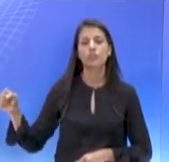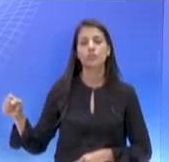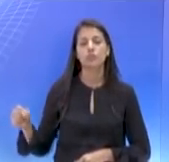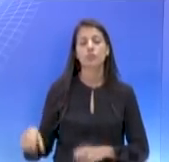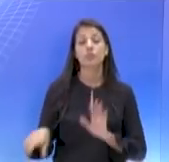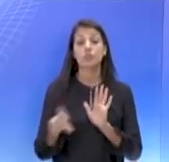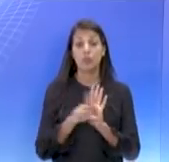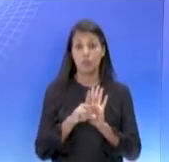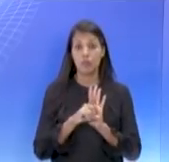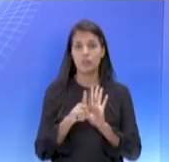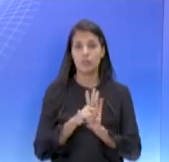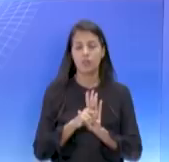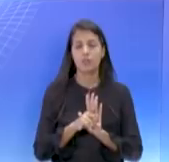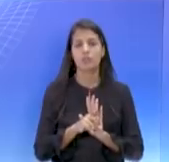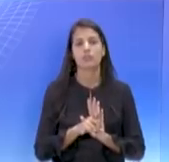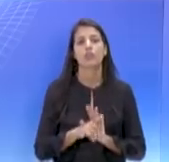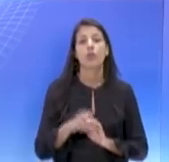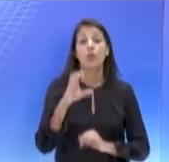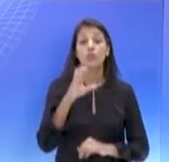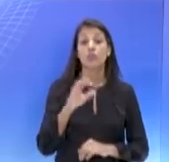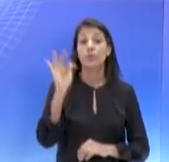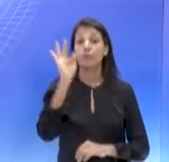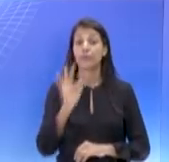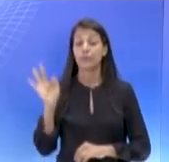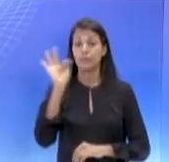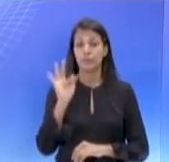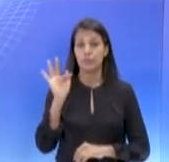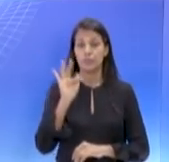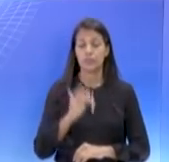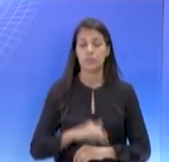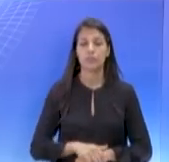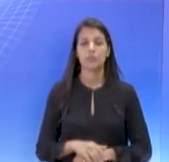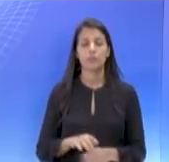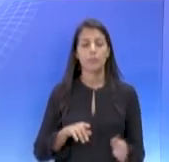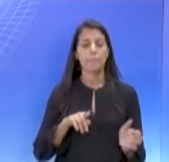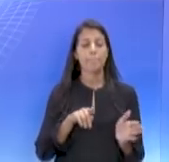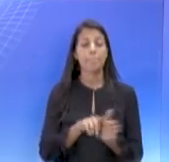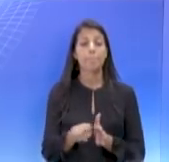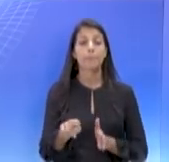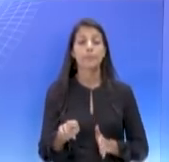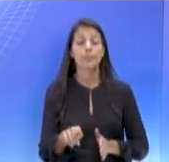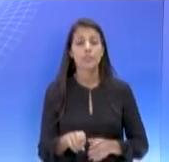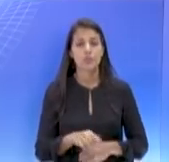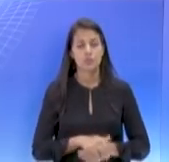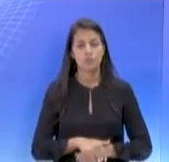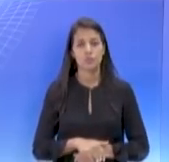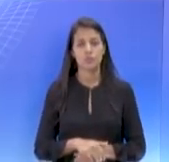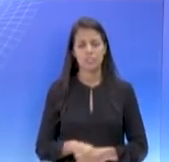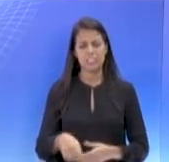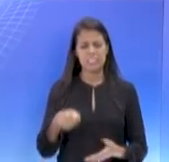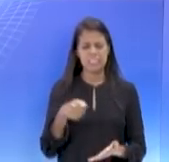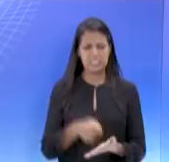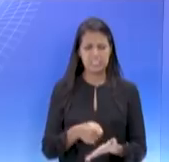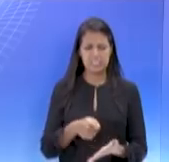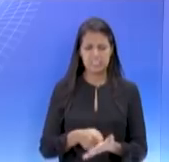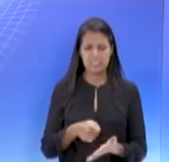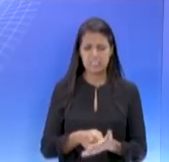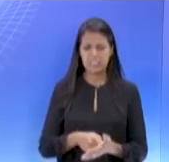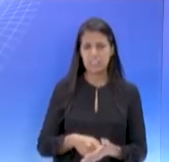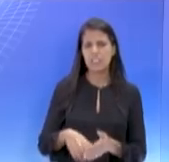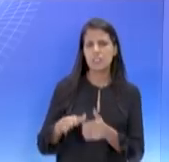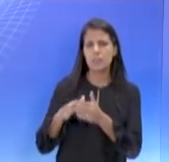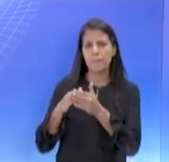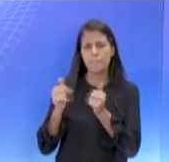lido o enunciado, vamos para a pergunta. A persistência das reivindicações relativas à aplicação